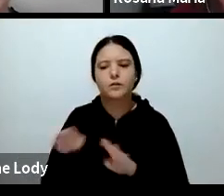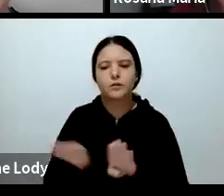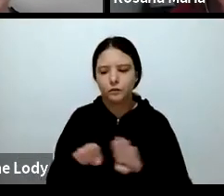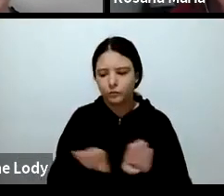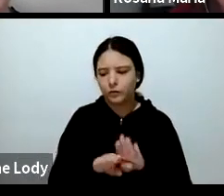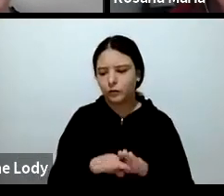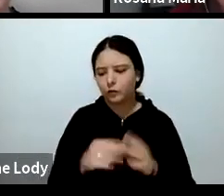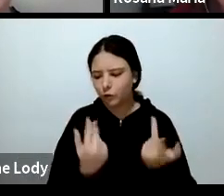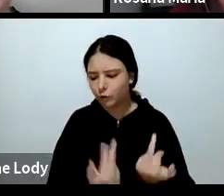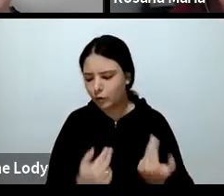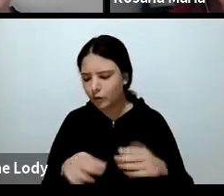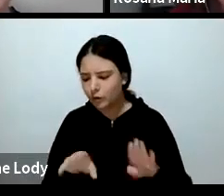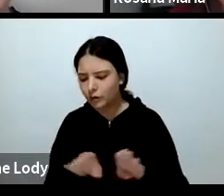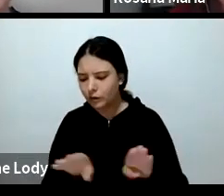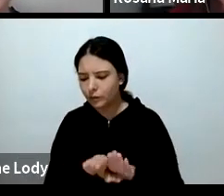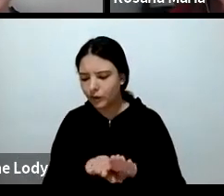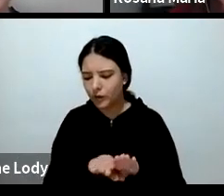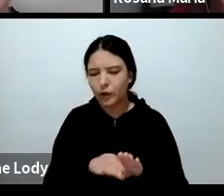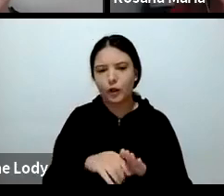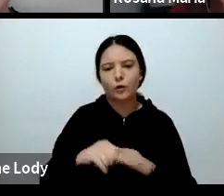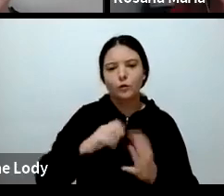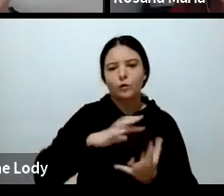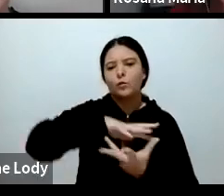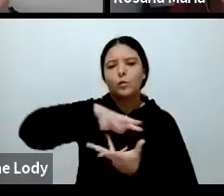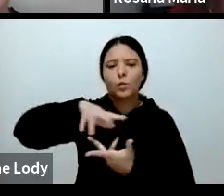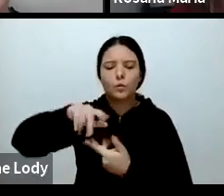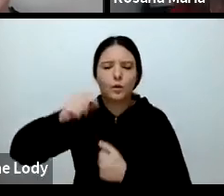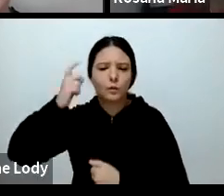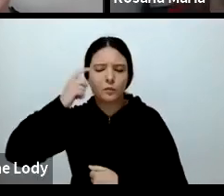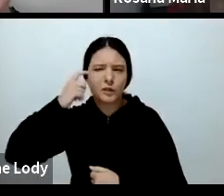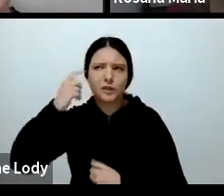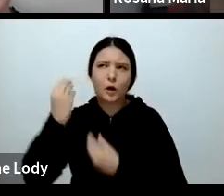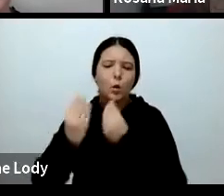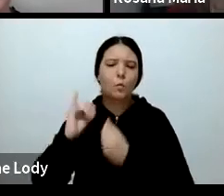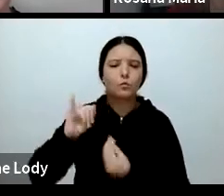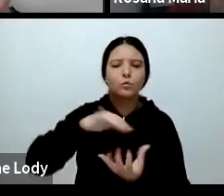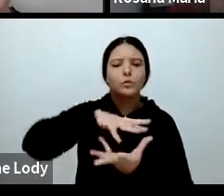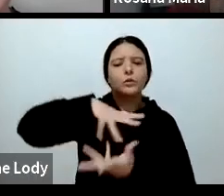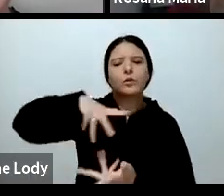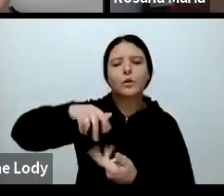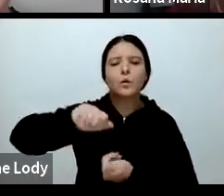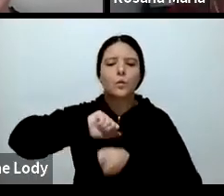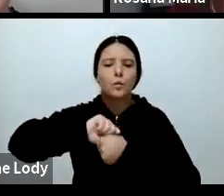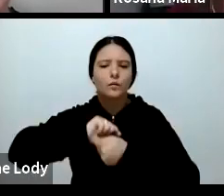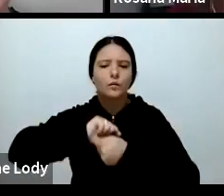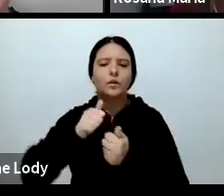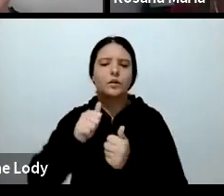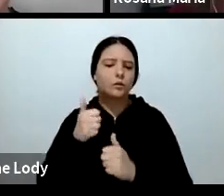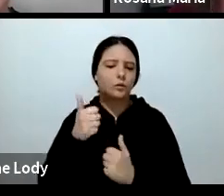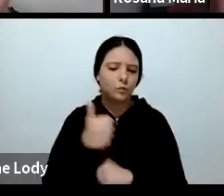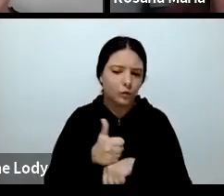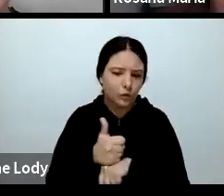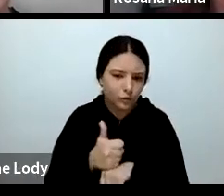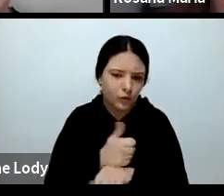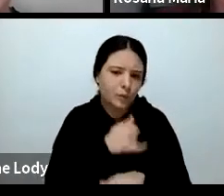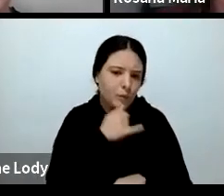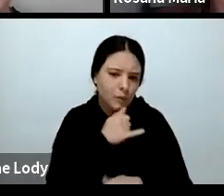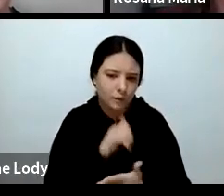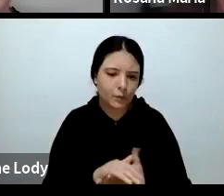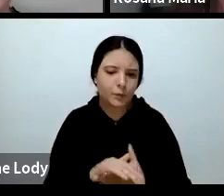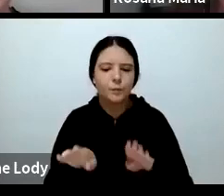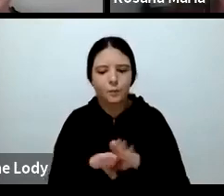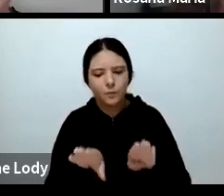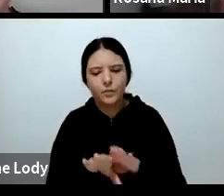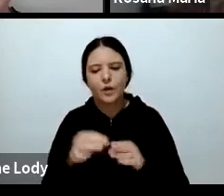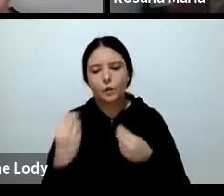né, das questões globais, né? Esse olhar para a internacionalização como qualificação profissional, como um modo